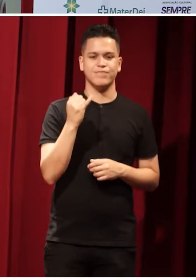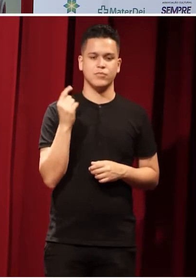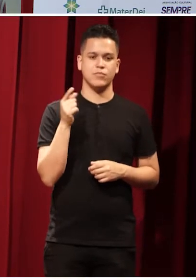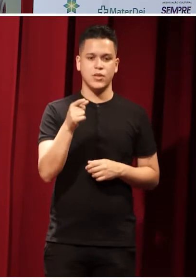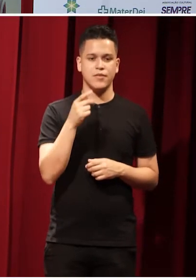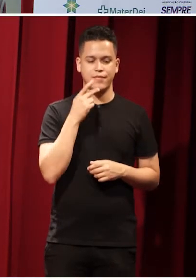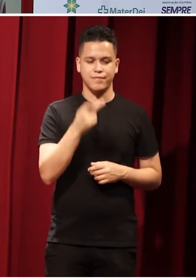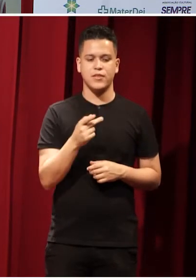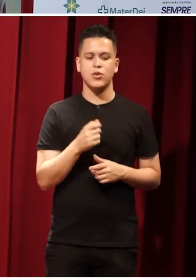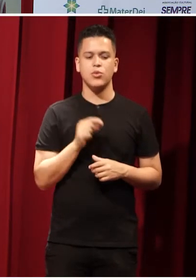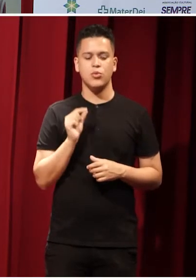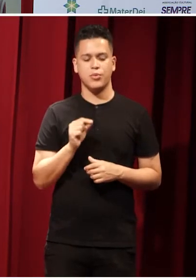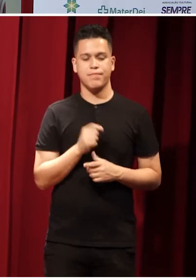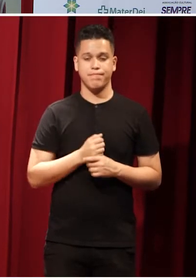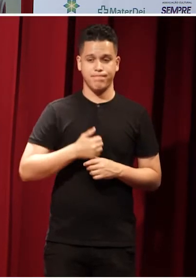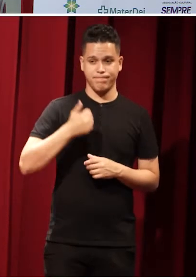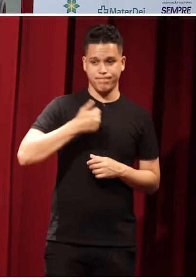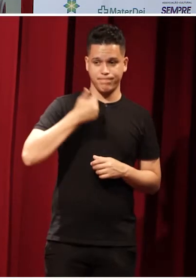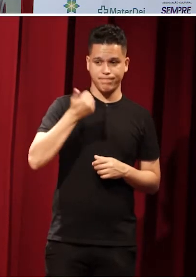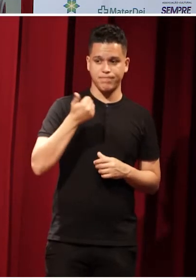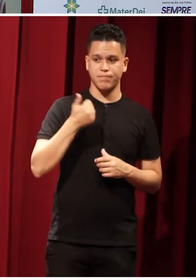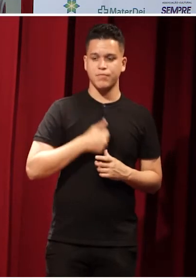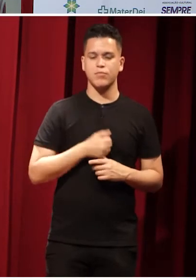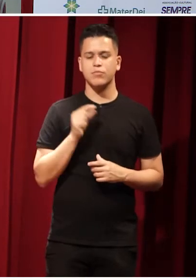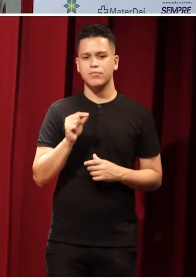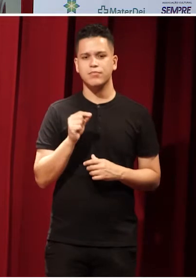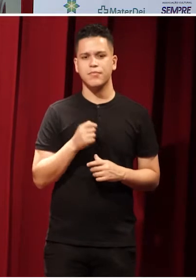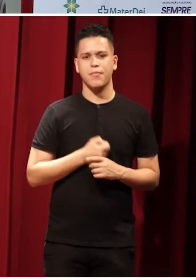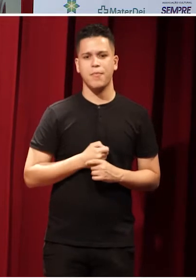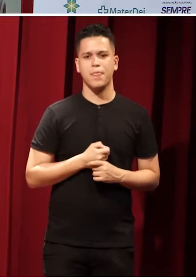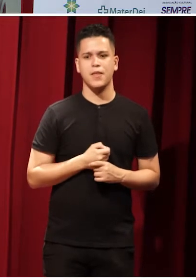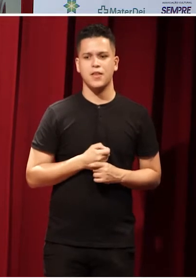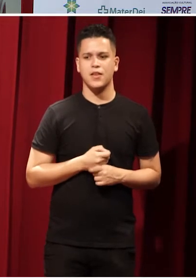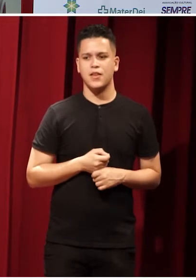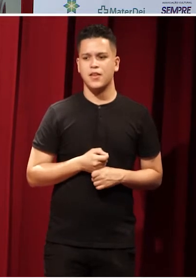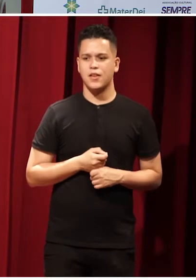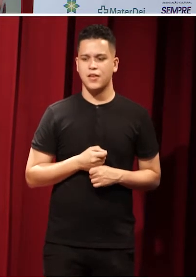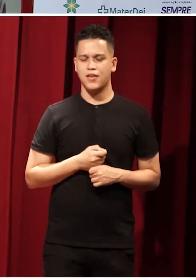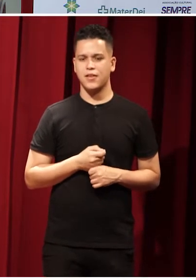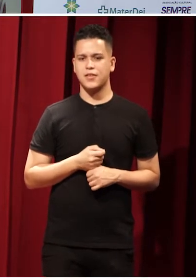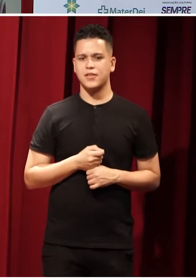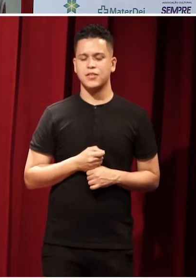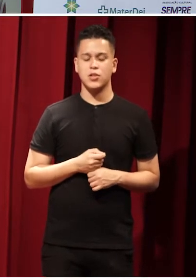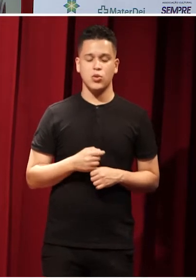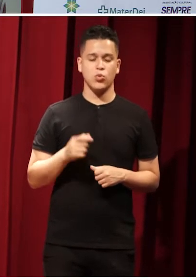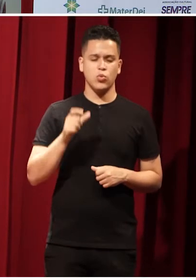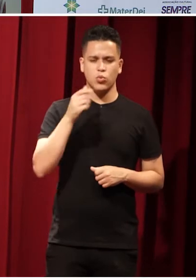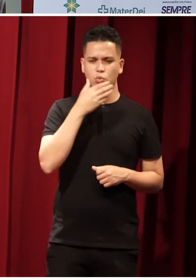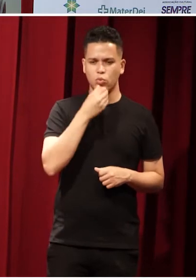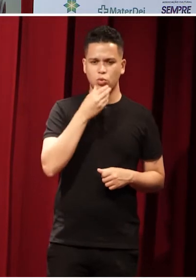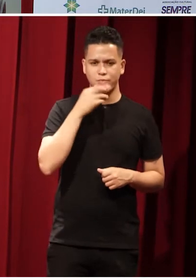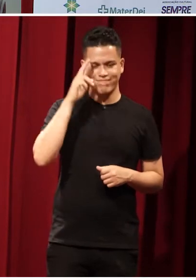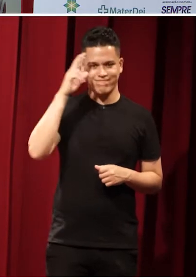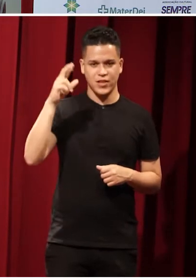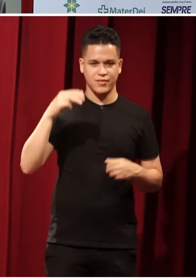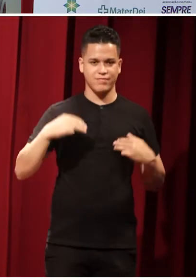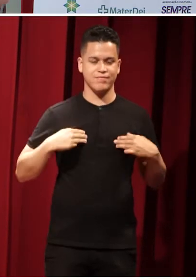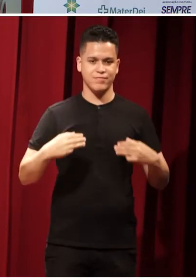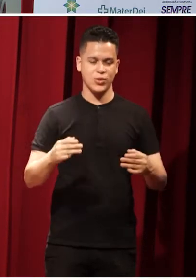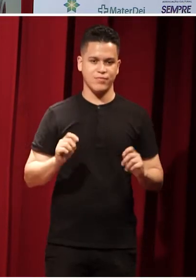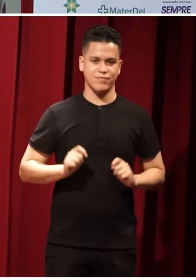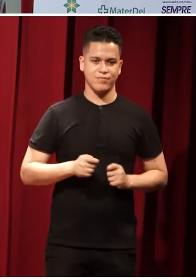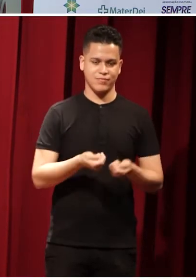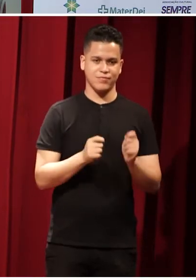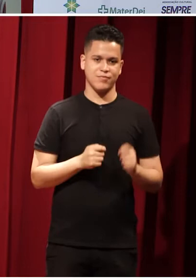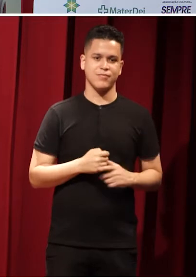ao espírito. A primeira é que a afirmação do ministro da Economia, ela não